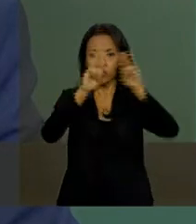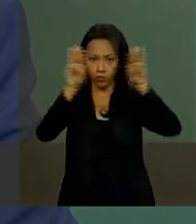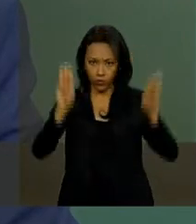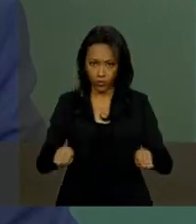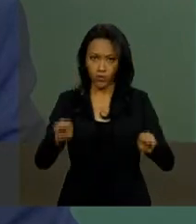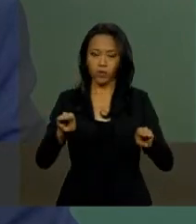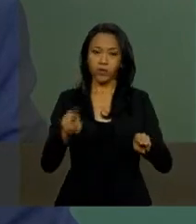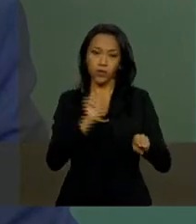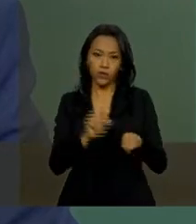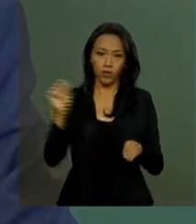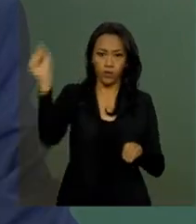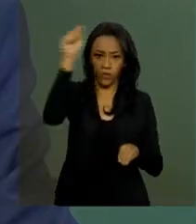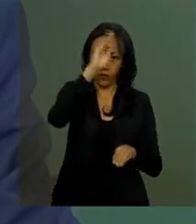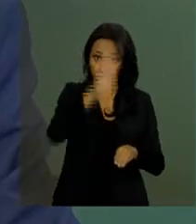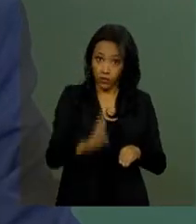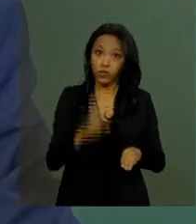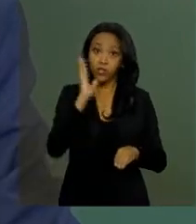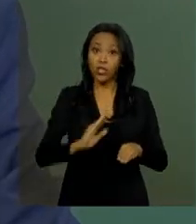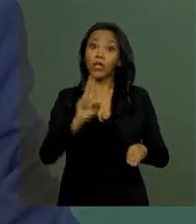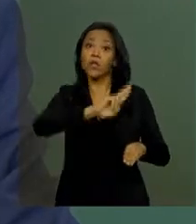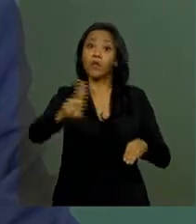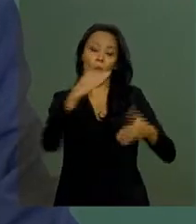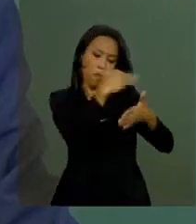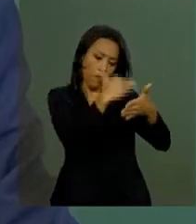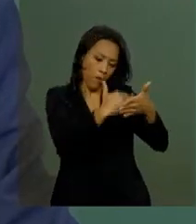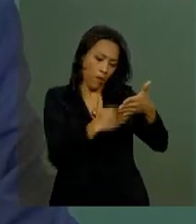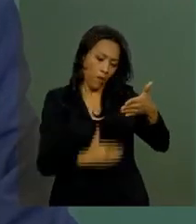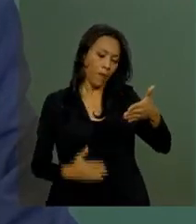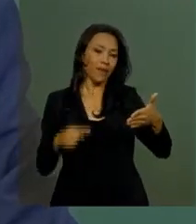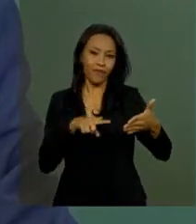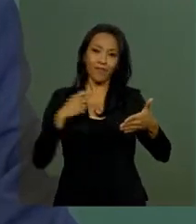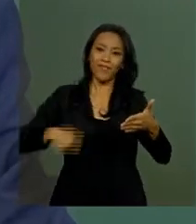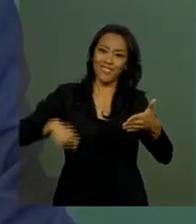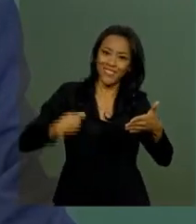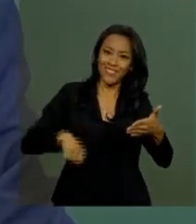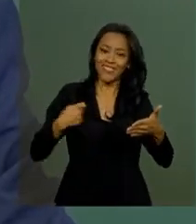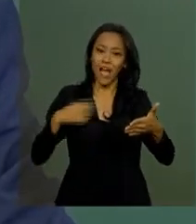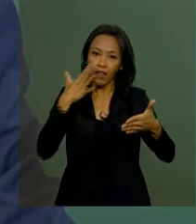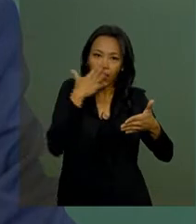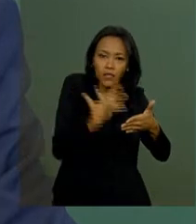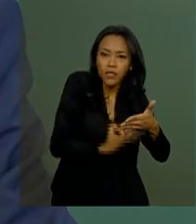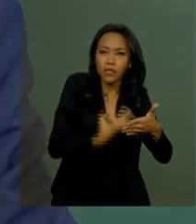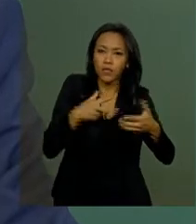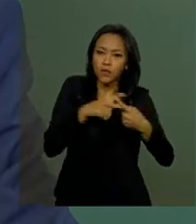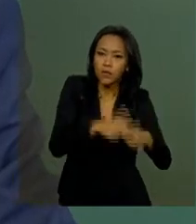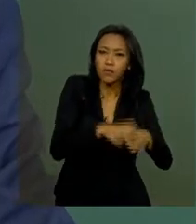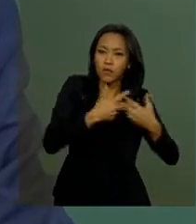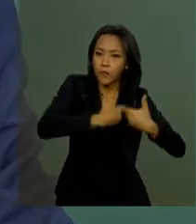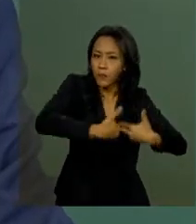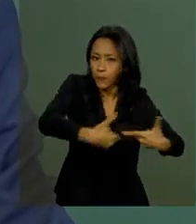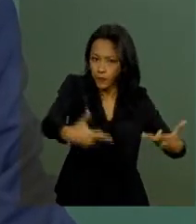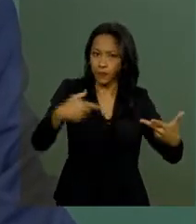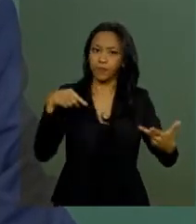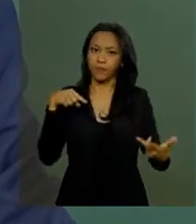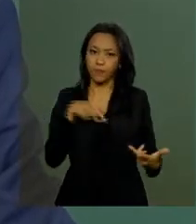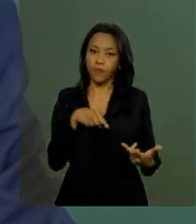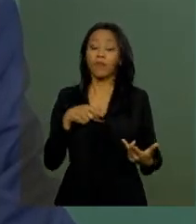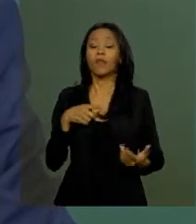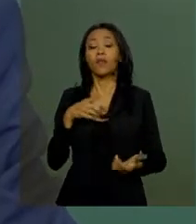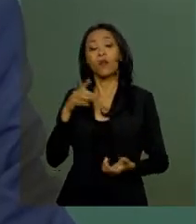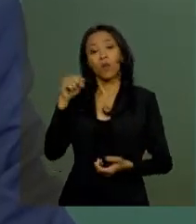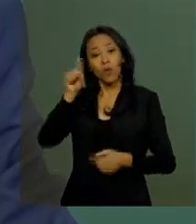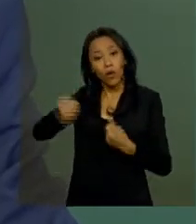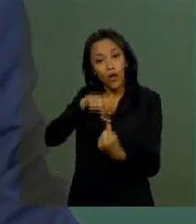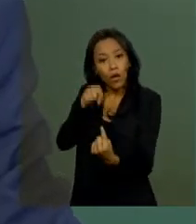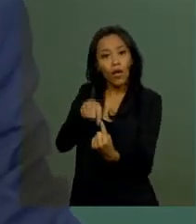catalogados e que demandariam eventualmente algum tipo de atenção nesse sentido essa ação visa exatamente